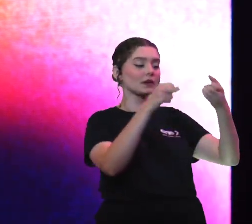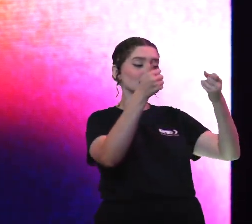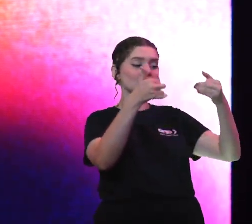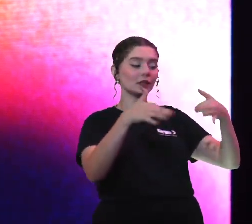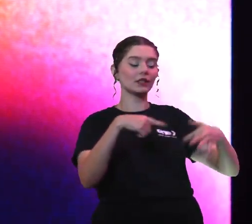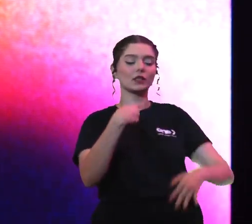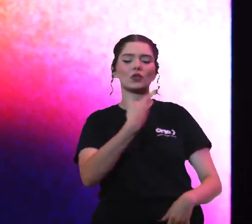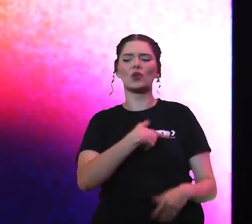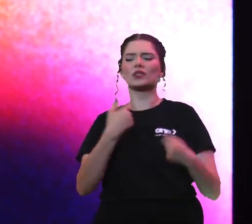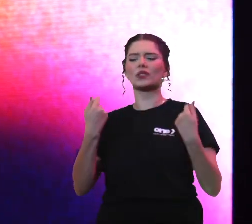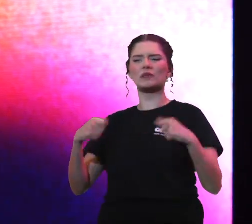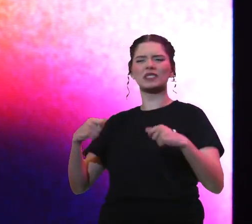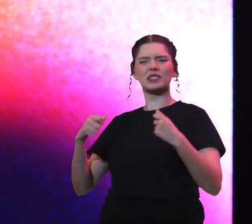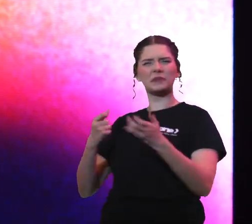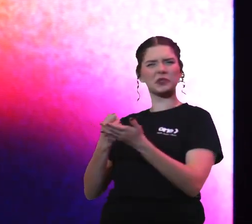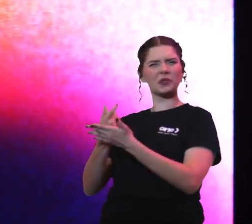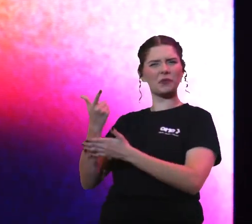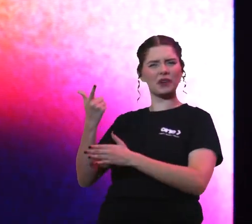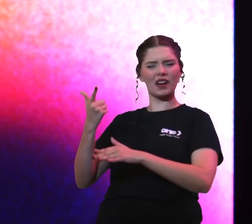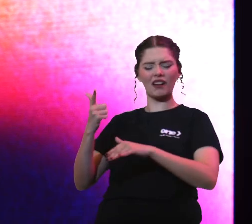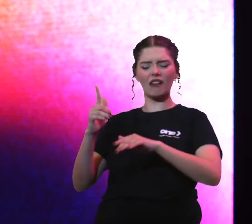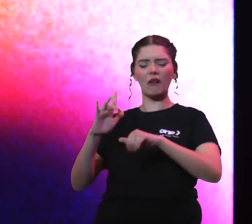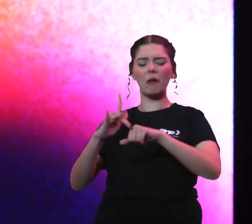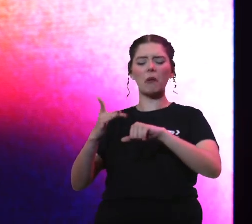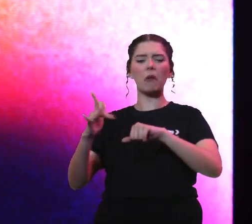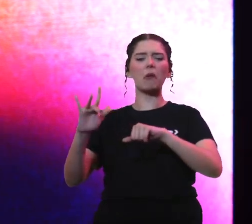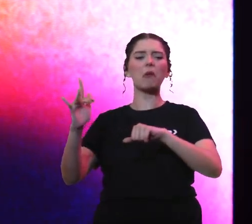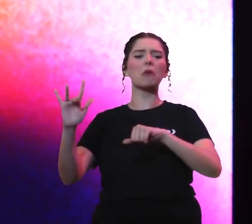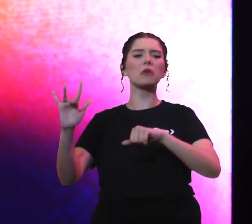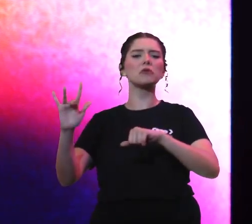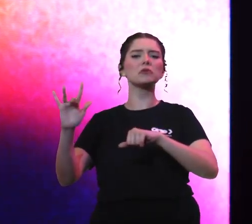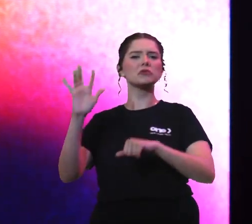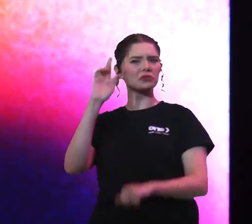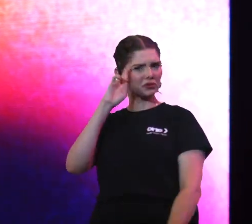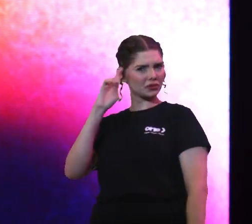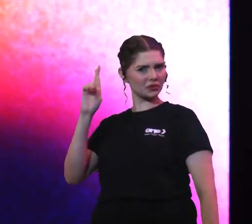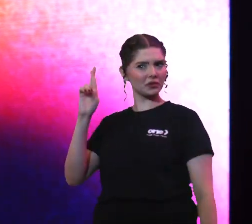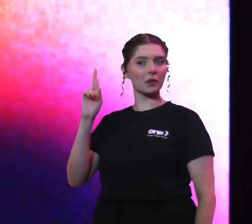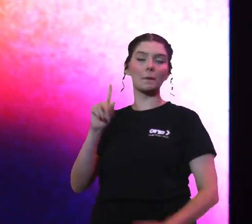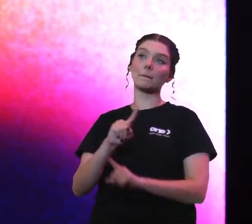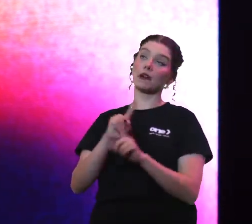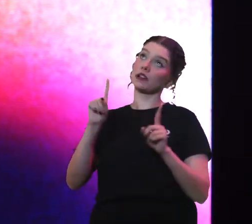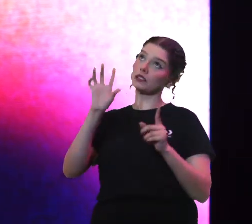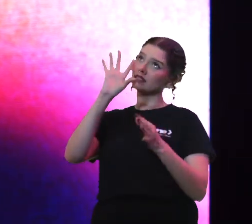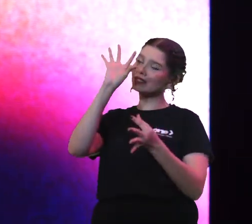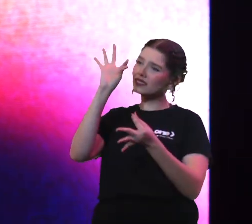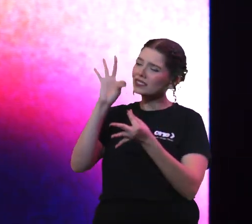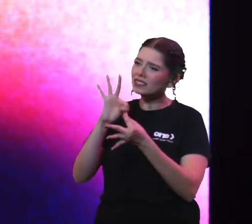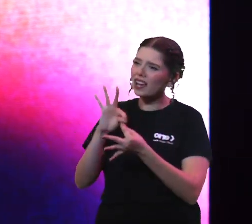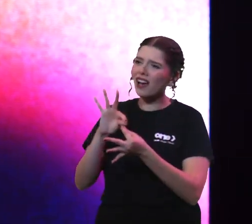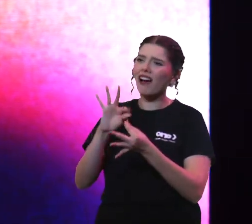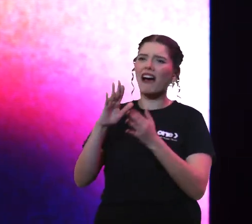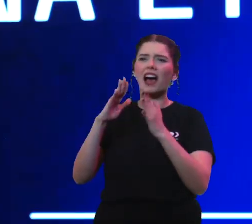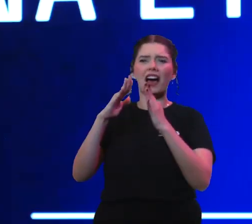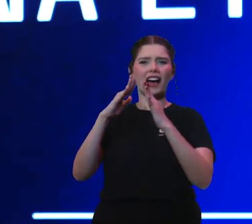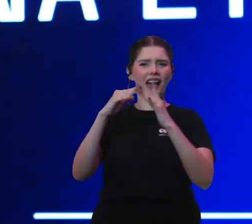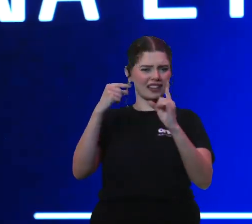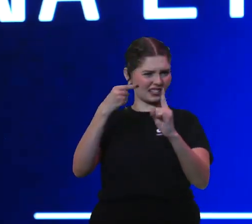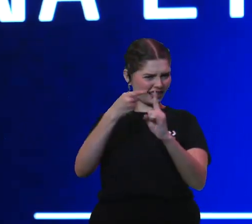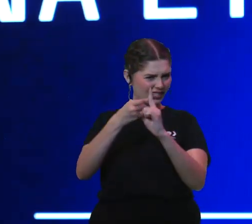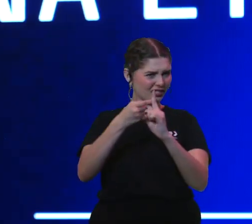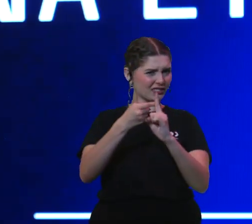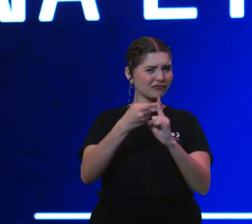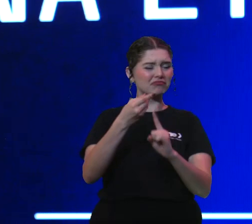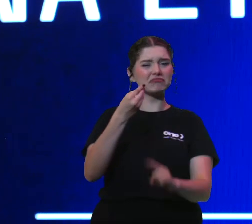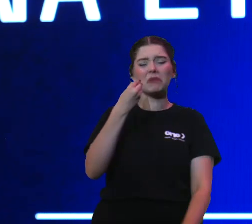comprar ouro refinado do Senhor. Mas o texto vai dizer que espiritualmente a igreja é pobre, ou as pessoas